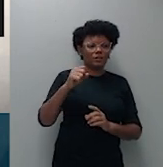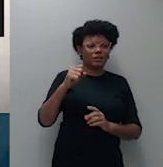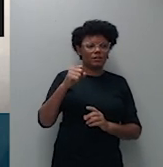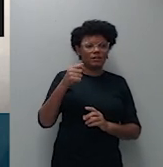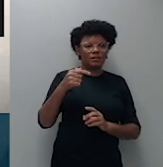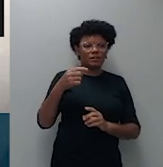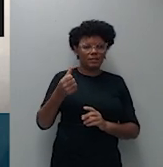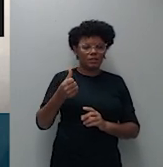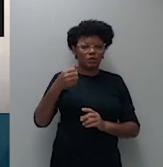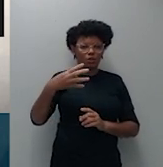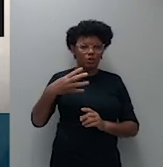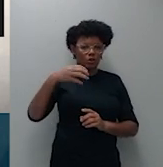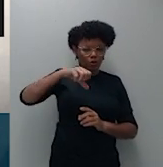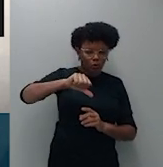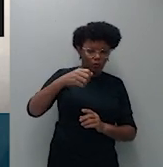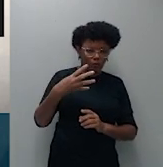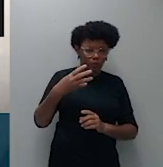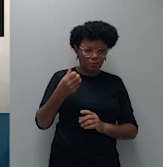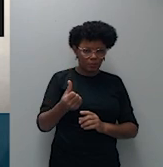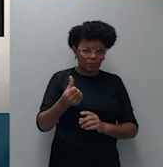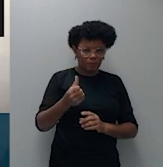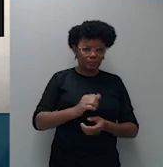876 946